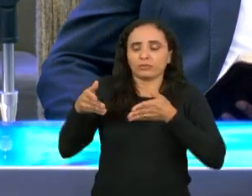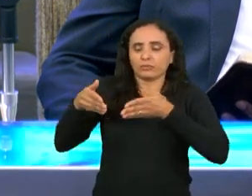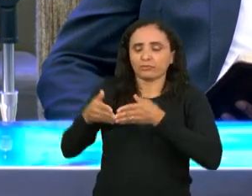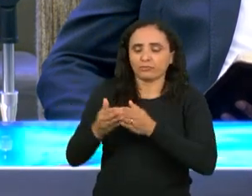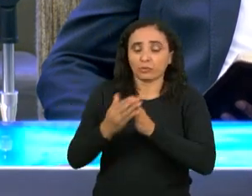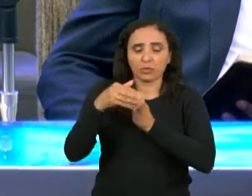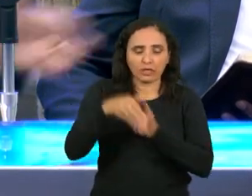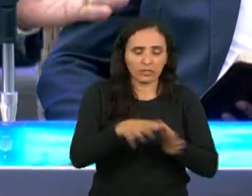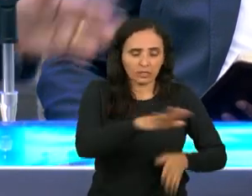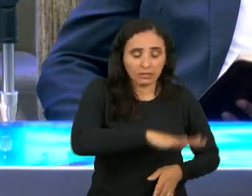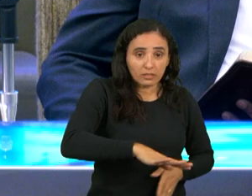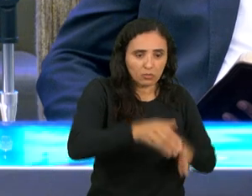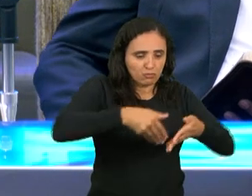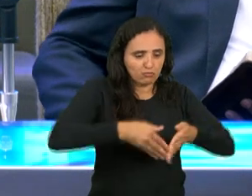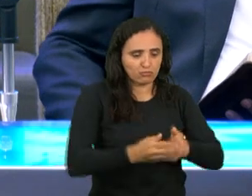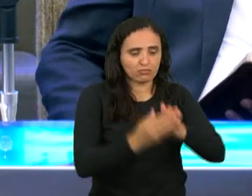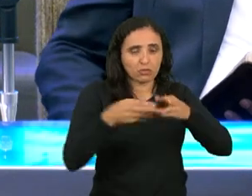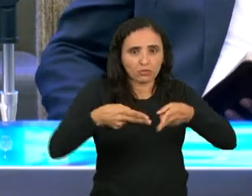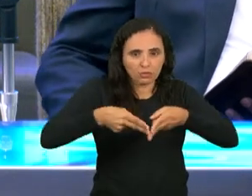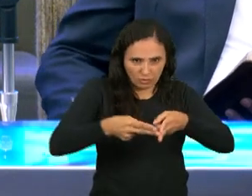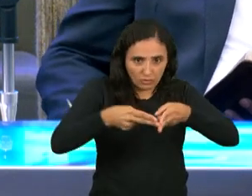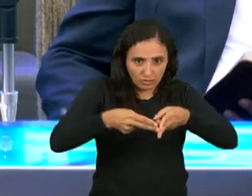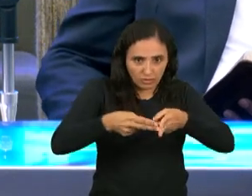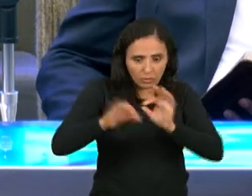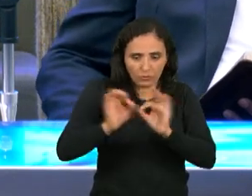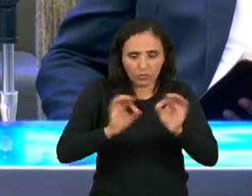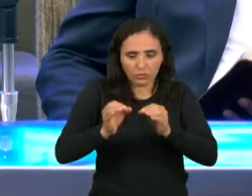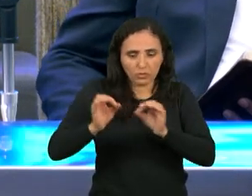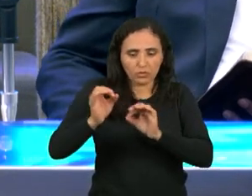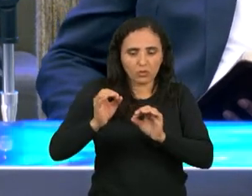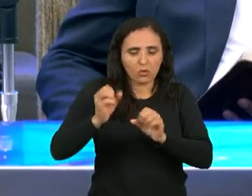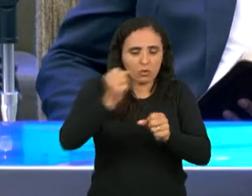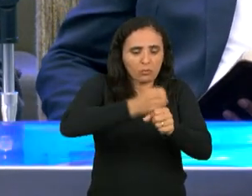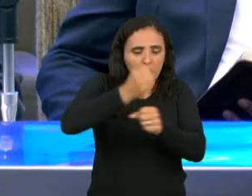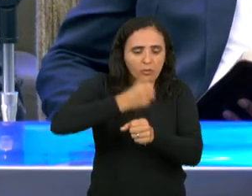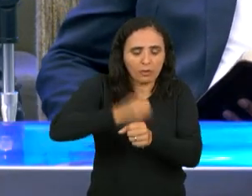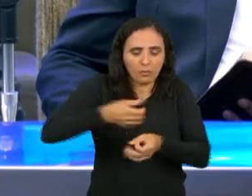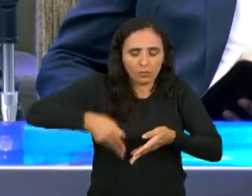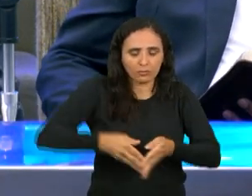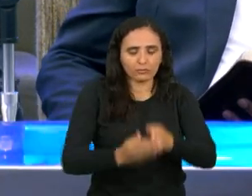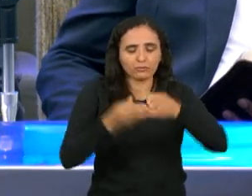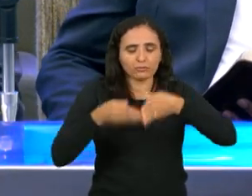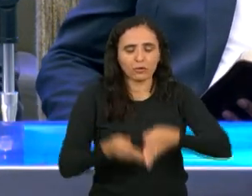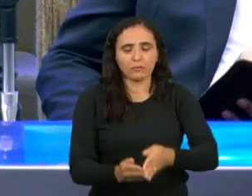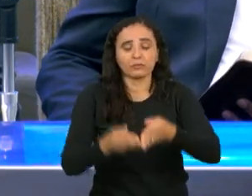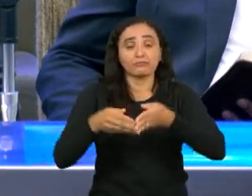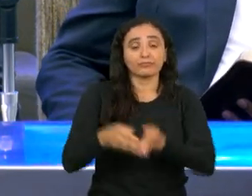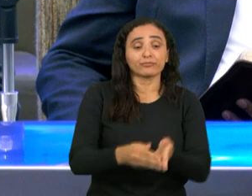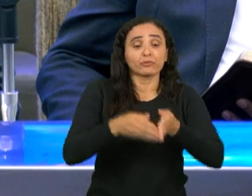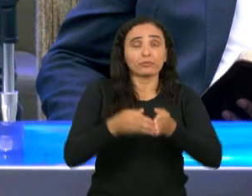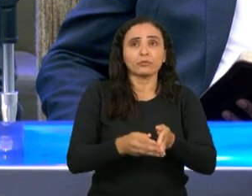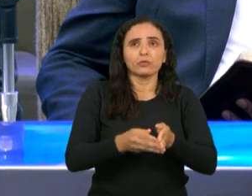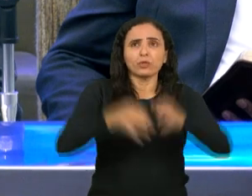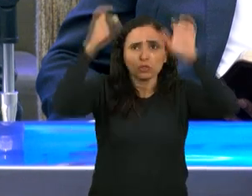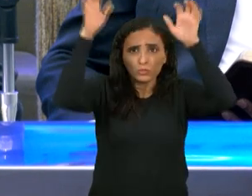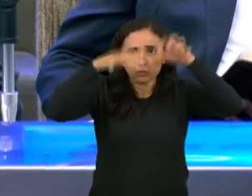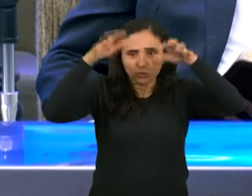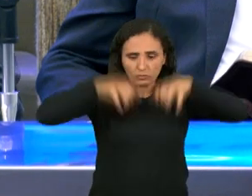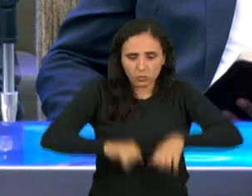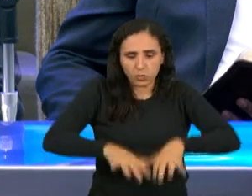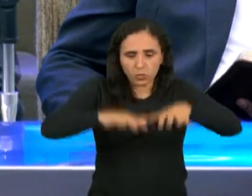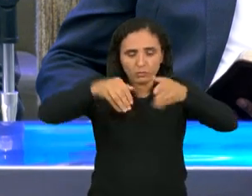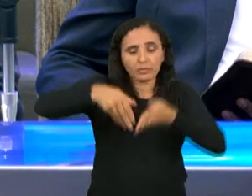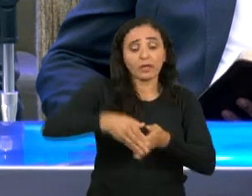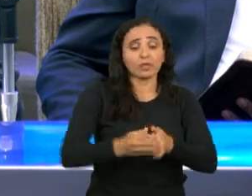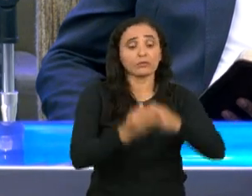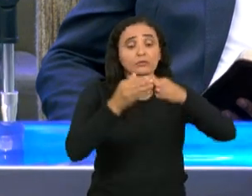a família de Noé não queria sair da arca e quem estava no lado de fora eu batia na arca para entrar porque era mais seguro